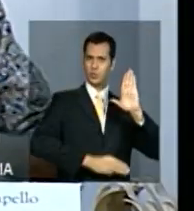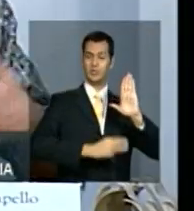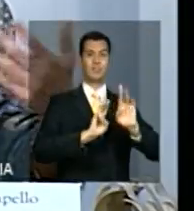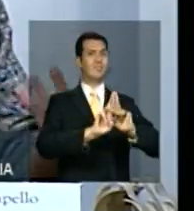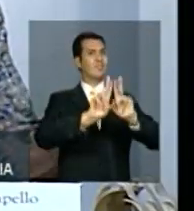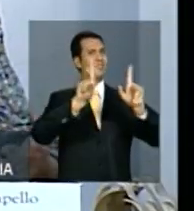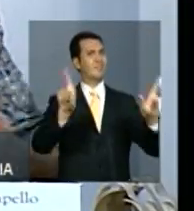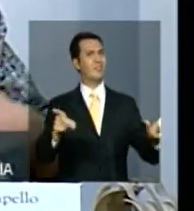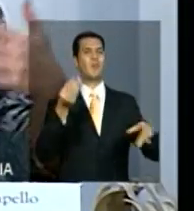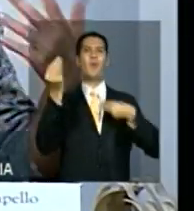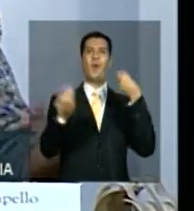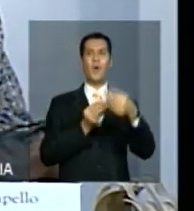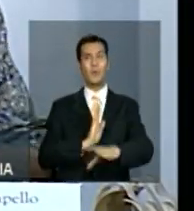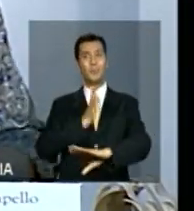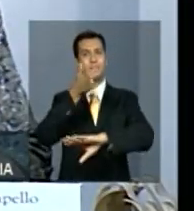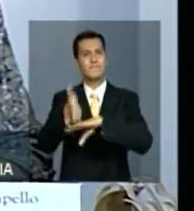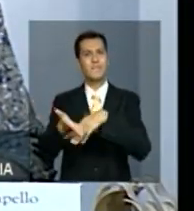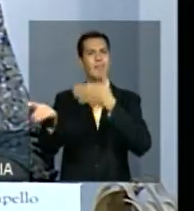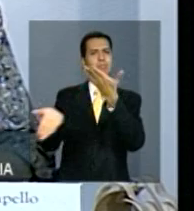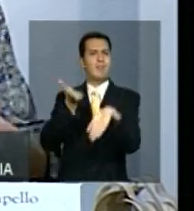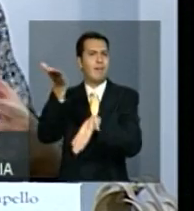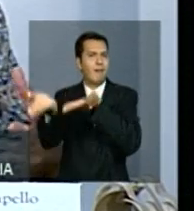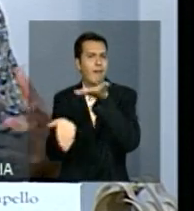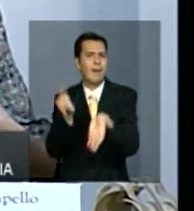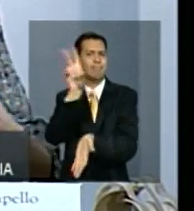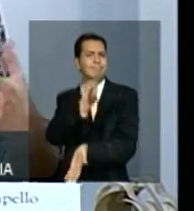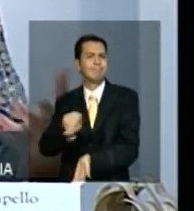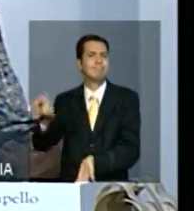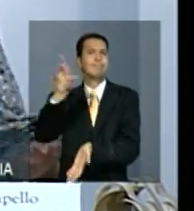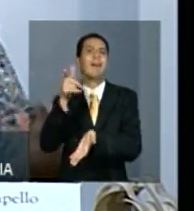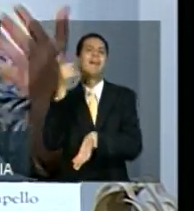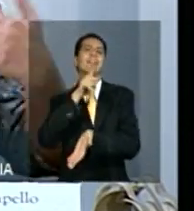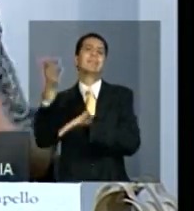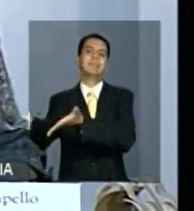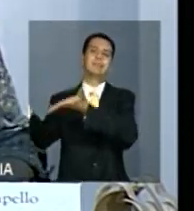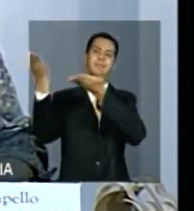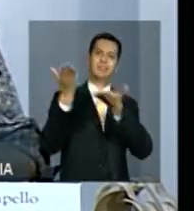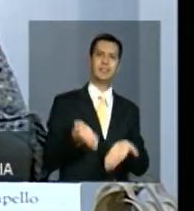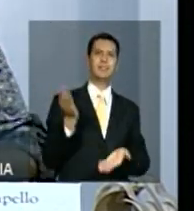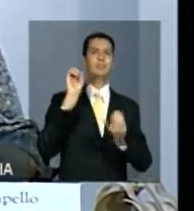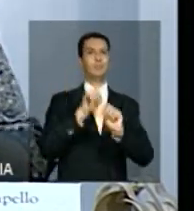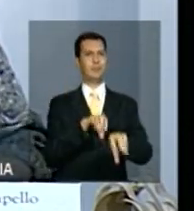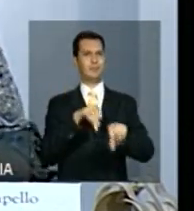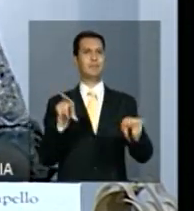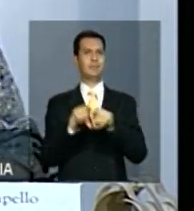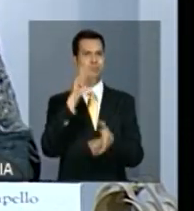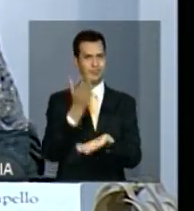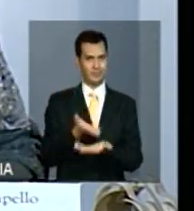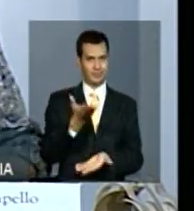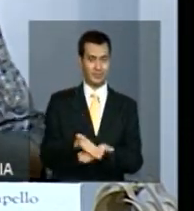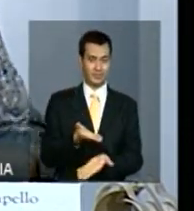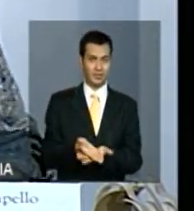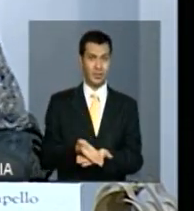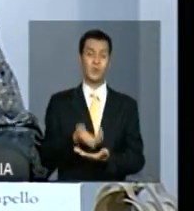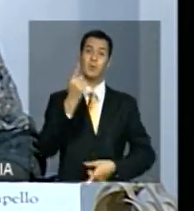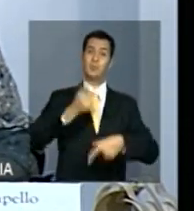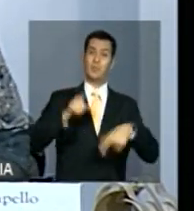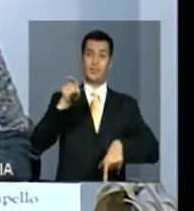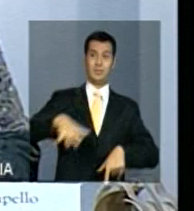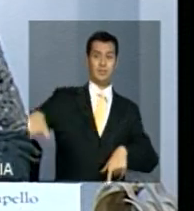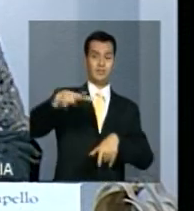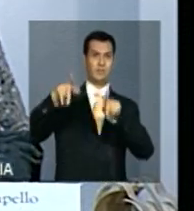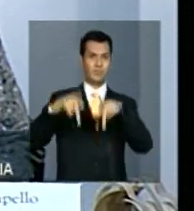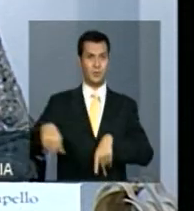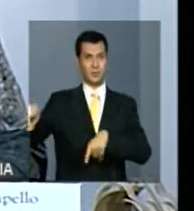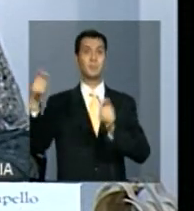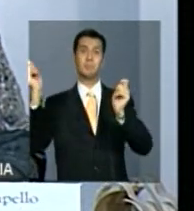de abordagem de chamamento de mobilização para que a gente possa não só garantir que esse público venha participe dos